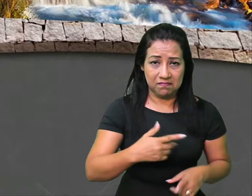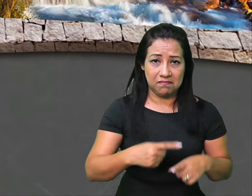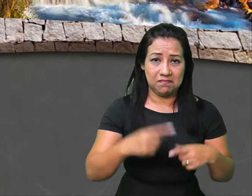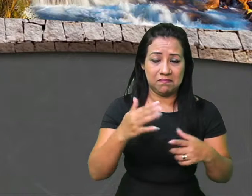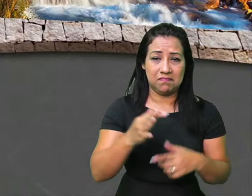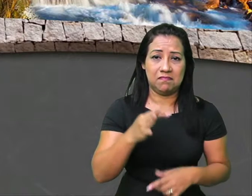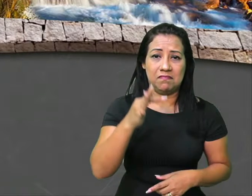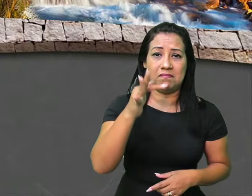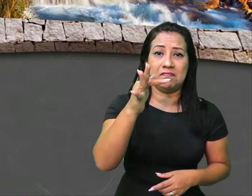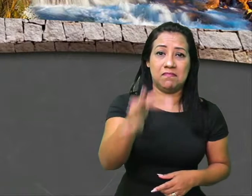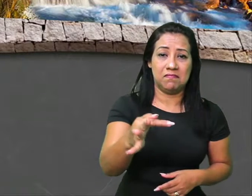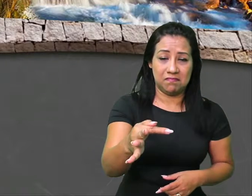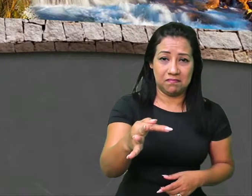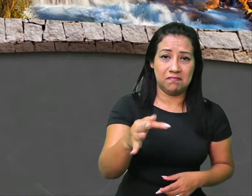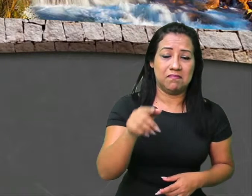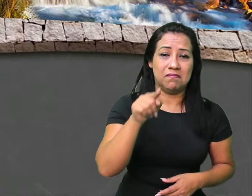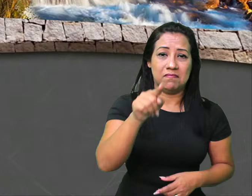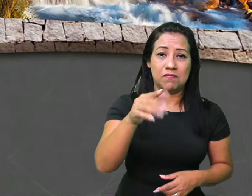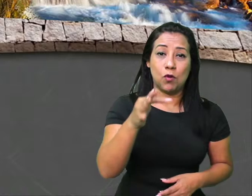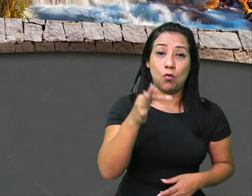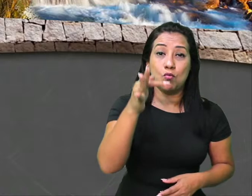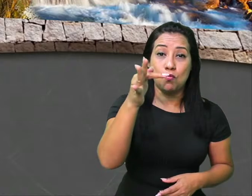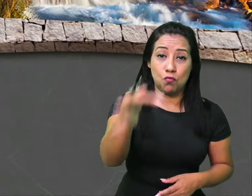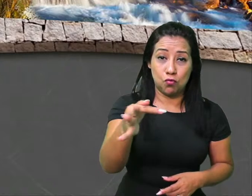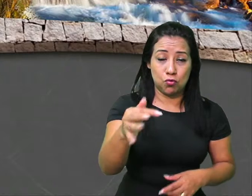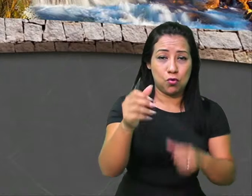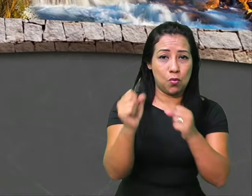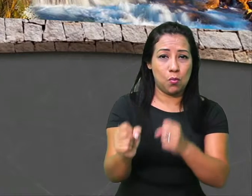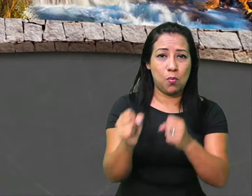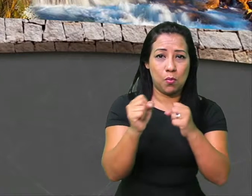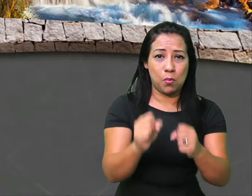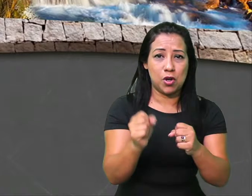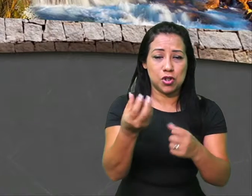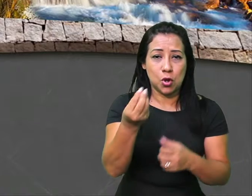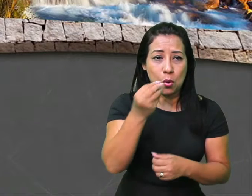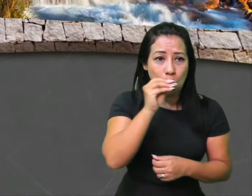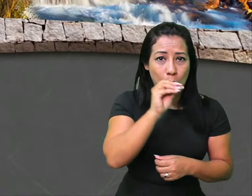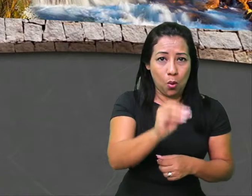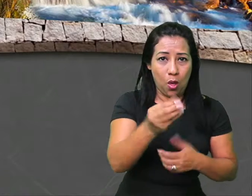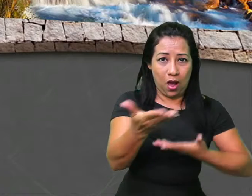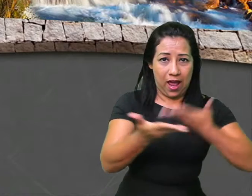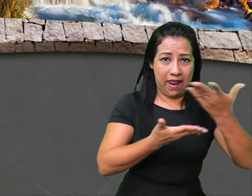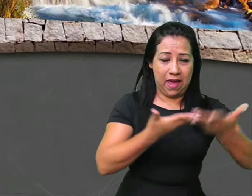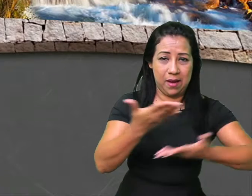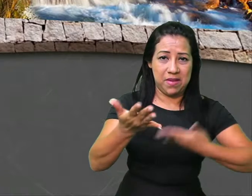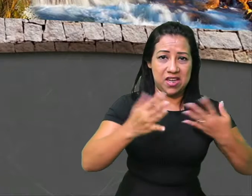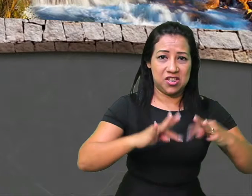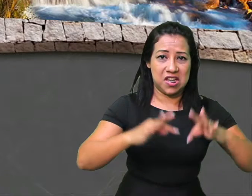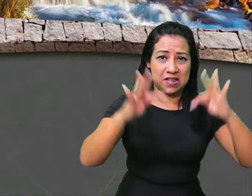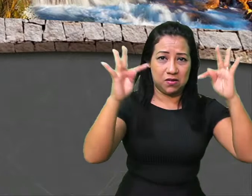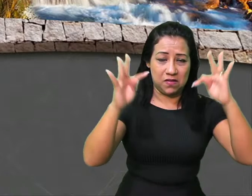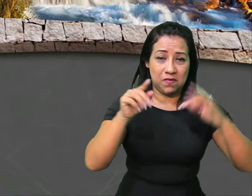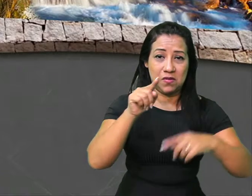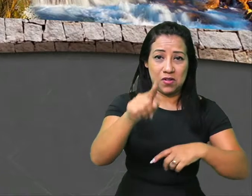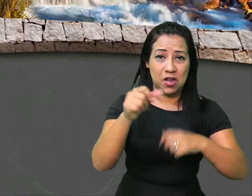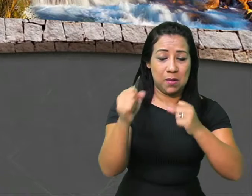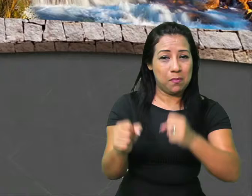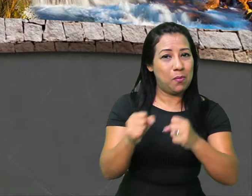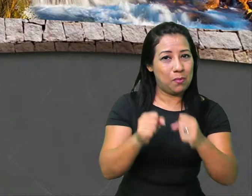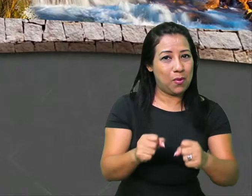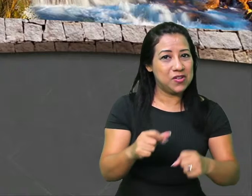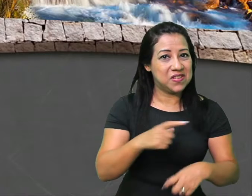desses sortudos que está aparecendo a sua imagem na nossa telinha falando desta imagem. Você vai mandar a